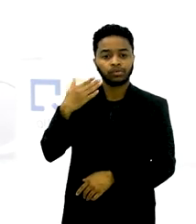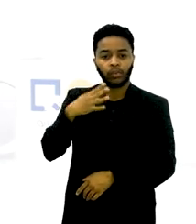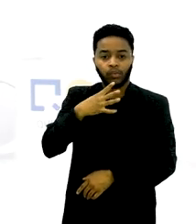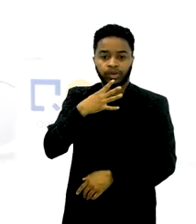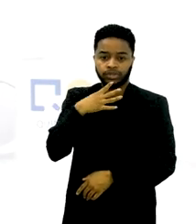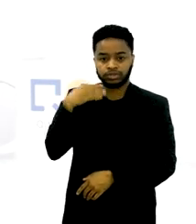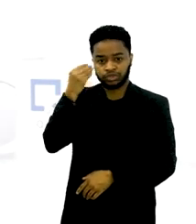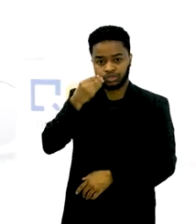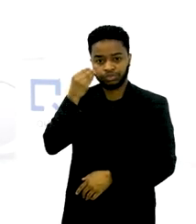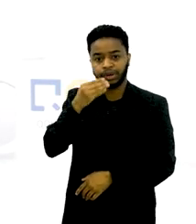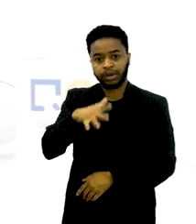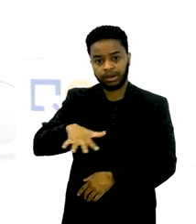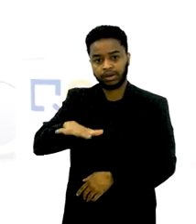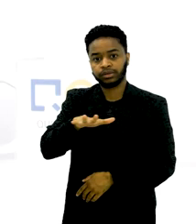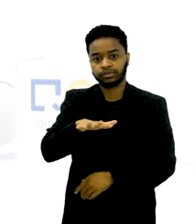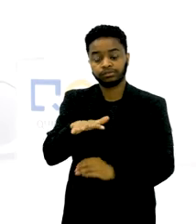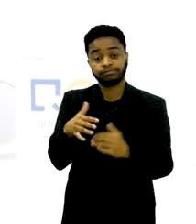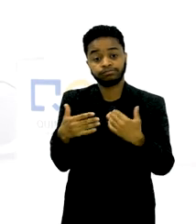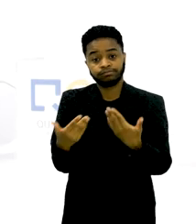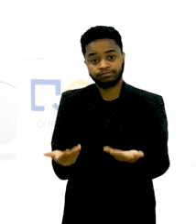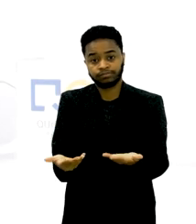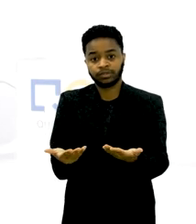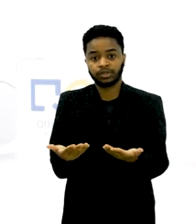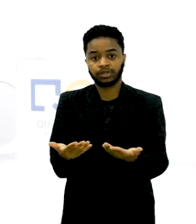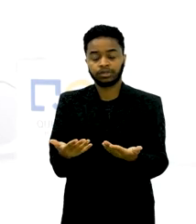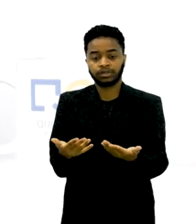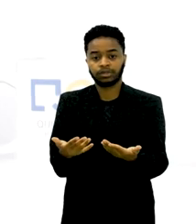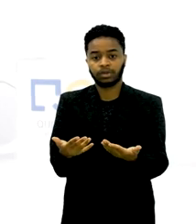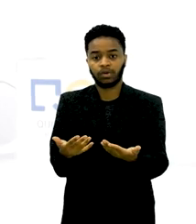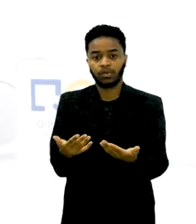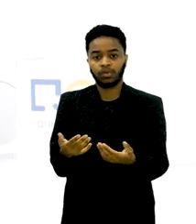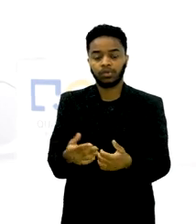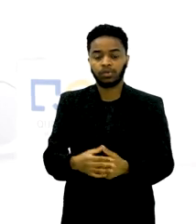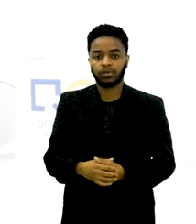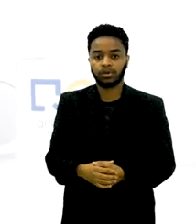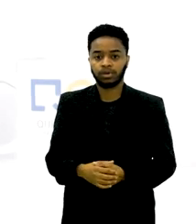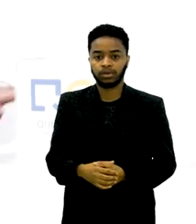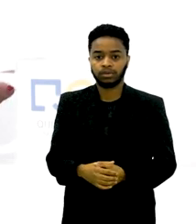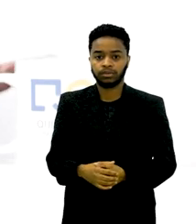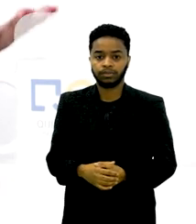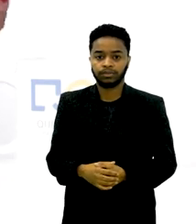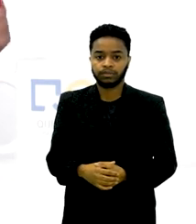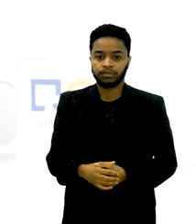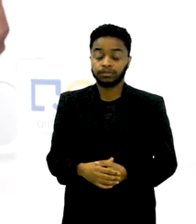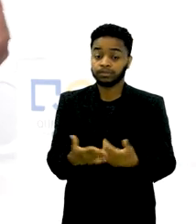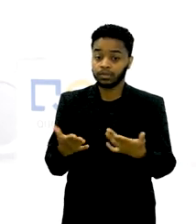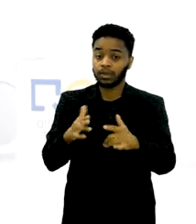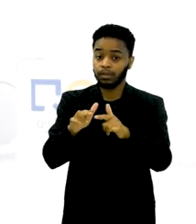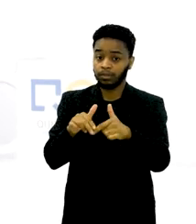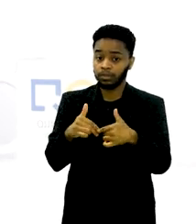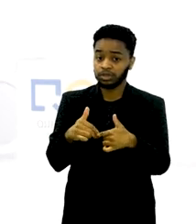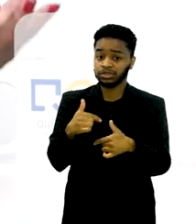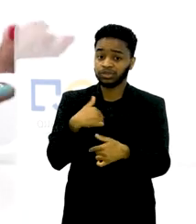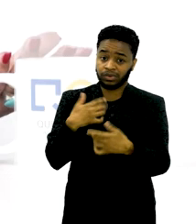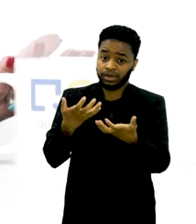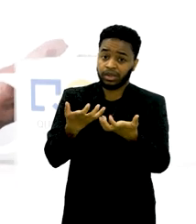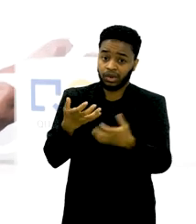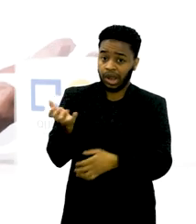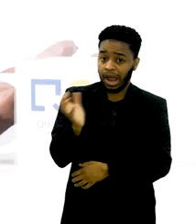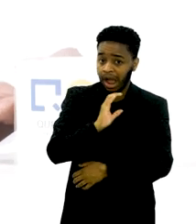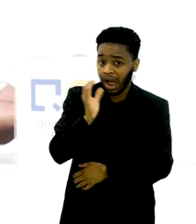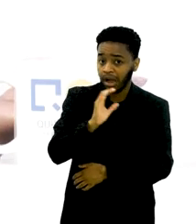vivencia este lugar então Eh você e aí eu né por isso e tenho